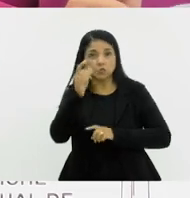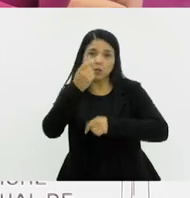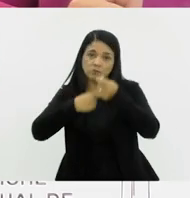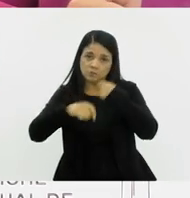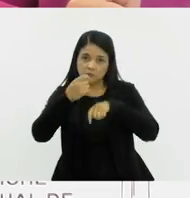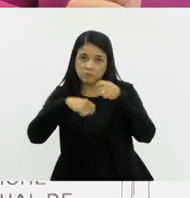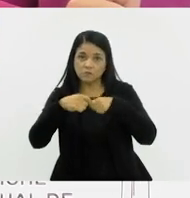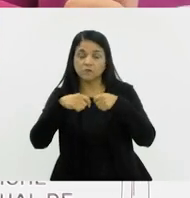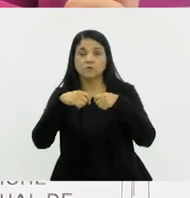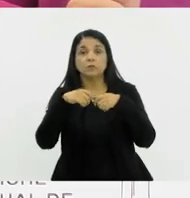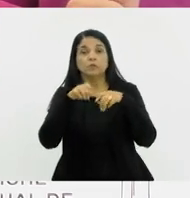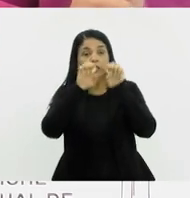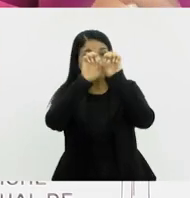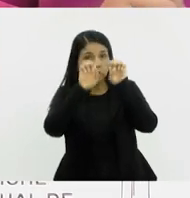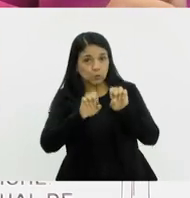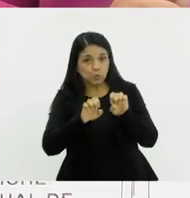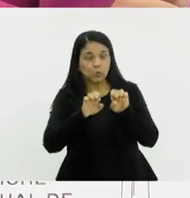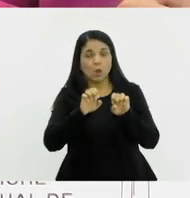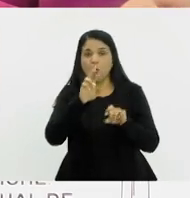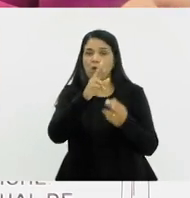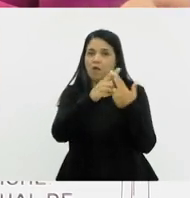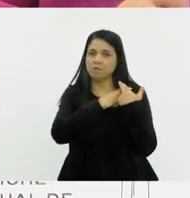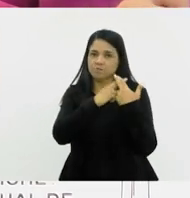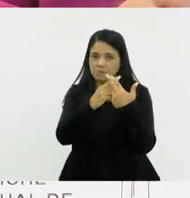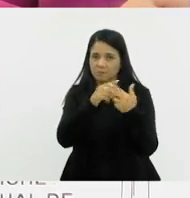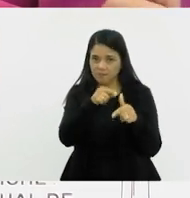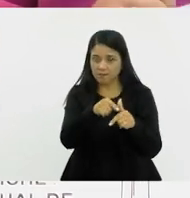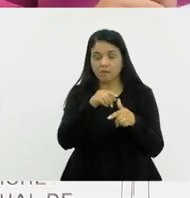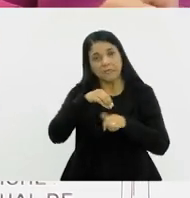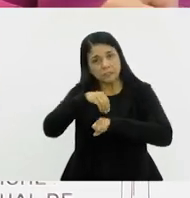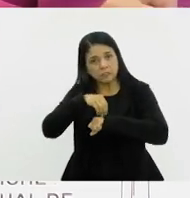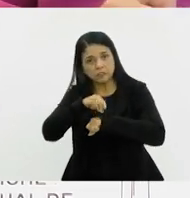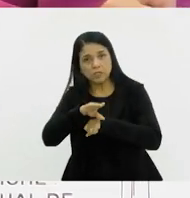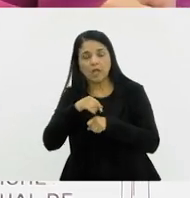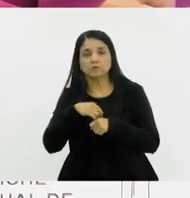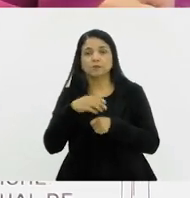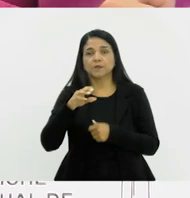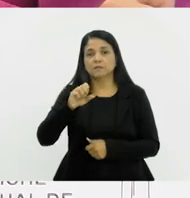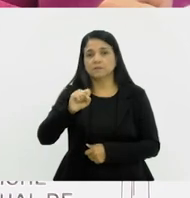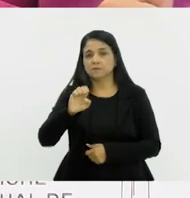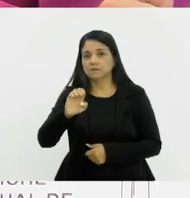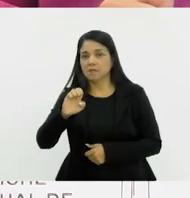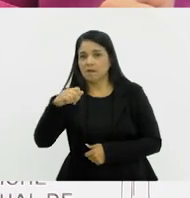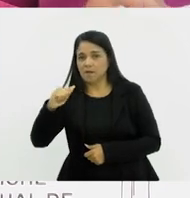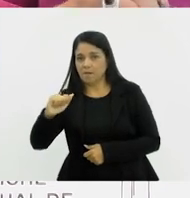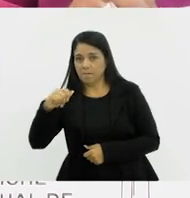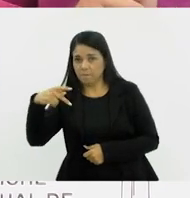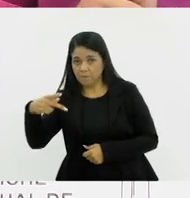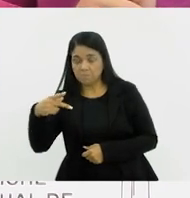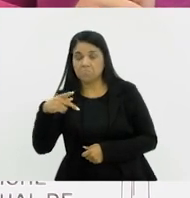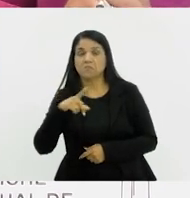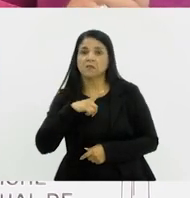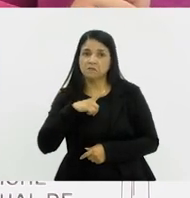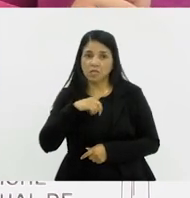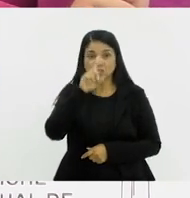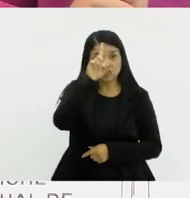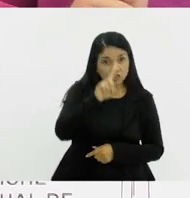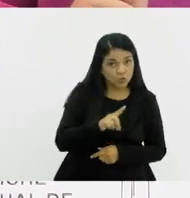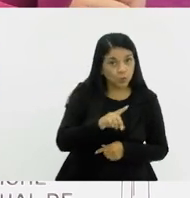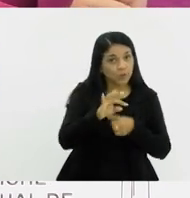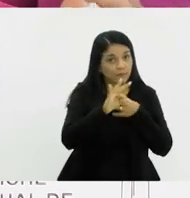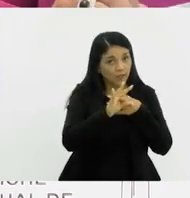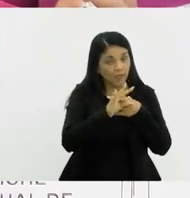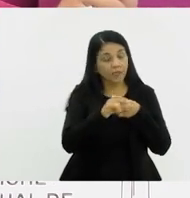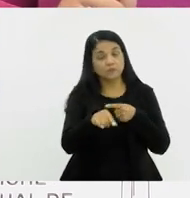parte estrutural. Então, obviamente, poderia ser indicado pela própria CEAP. Mas tem um diretor técnico, um